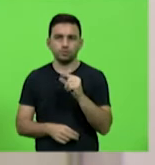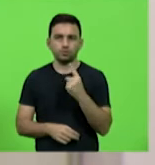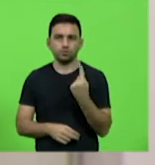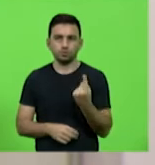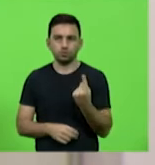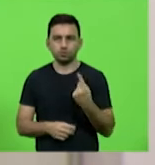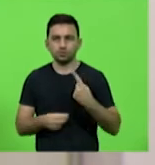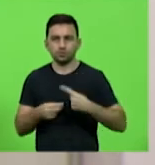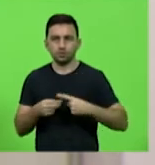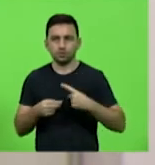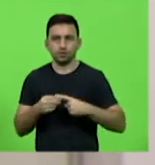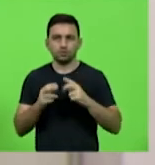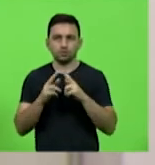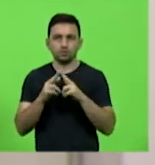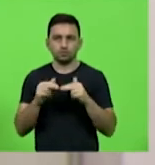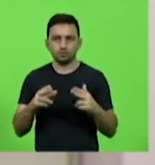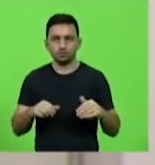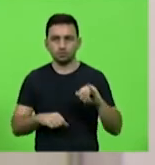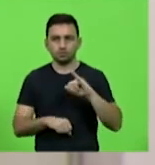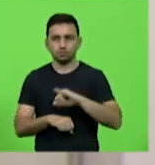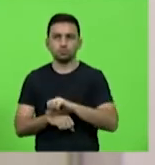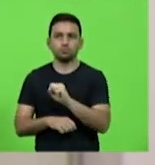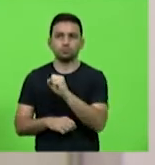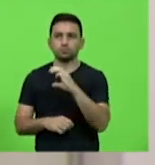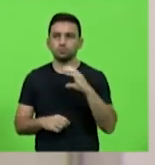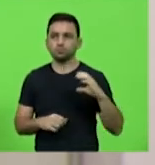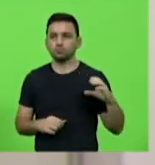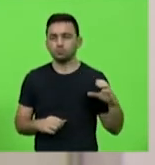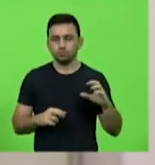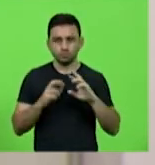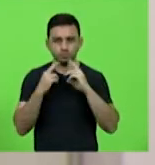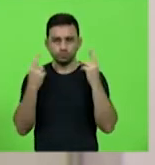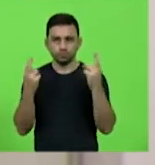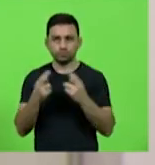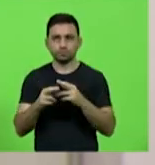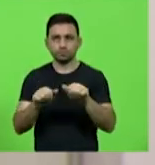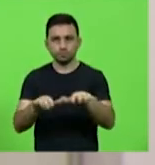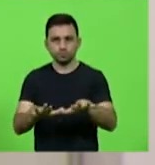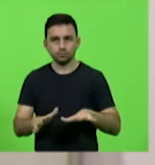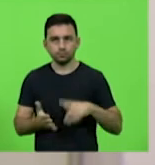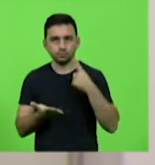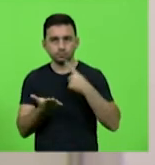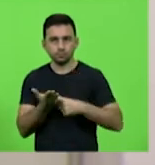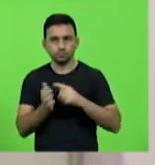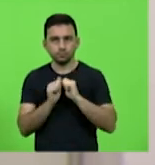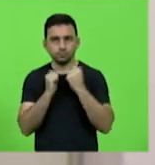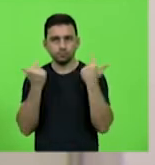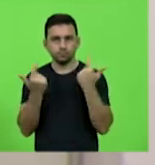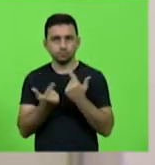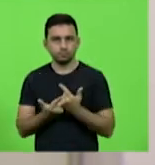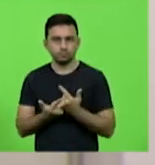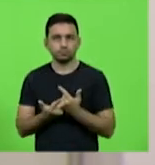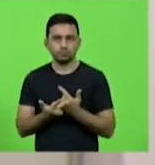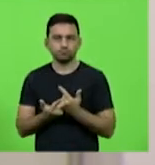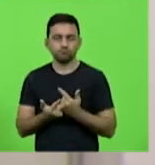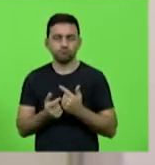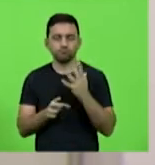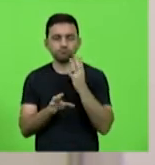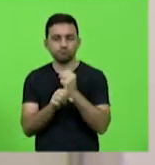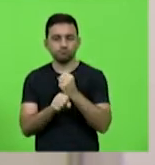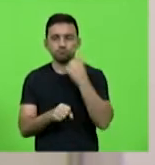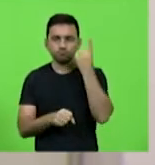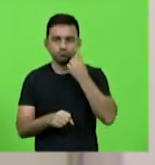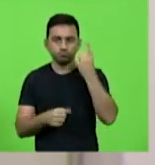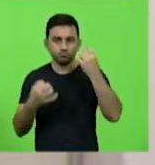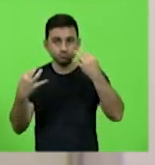nesta cidade de Florianópolis, capital do estado de Santa Catarina, reuniu-se a Assembleia Legislativa em sessão ordinária. Havendo quórum regimental, o senhor